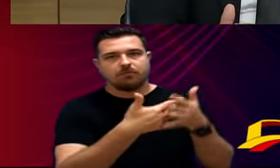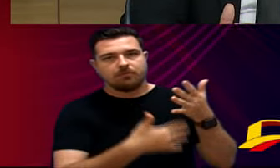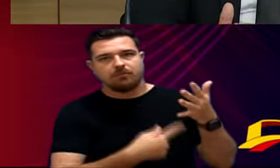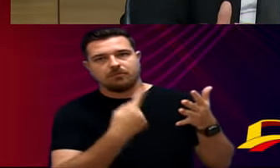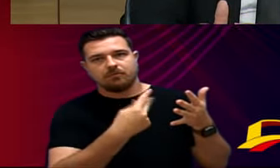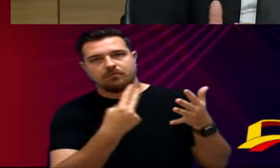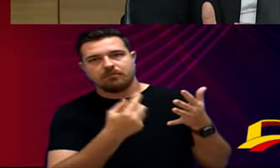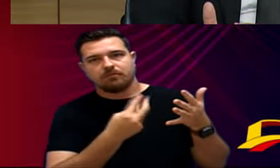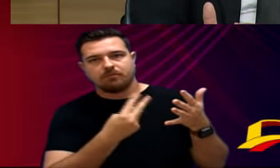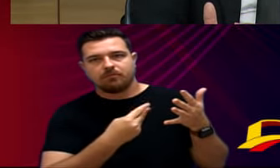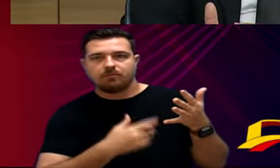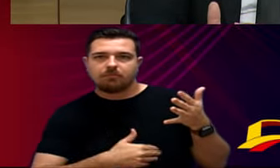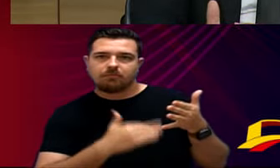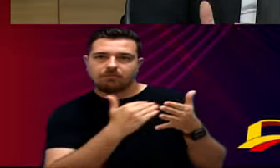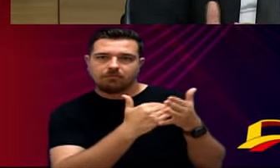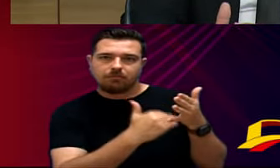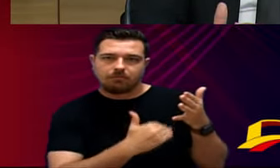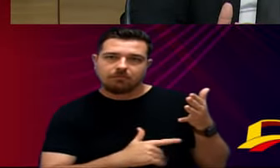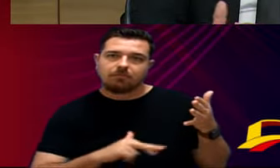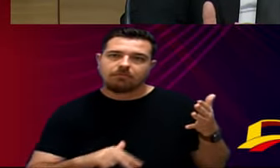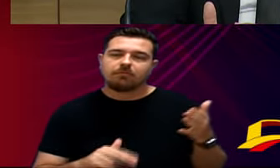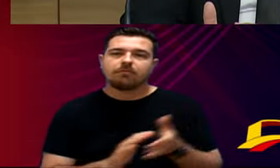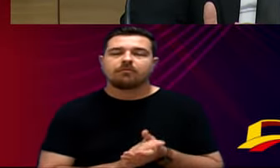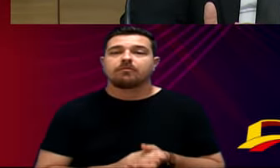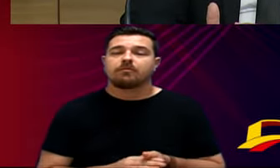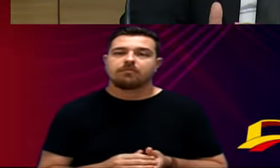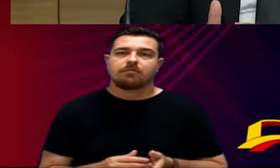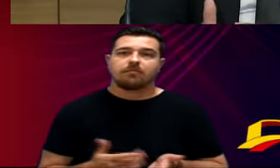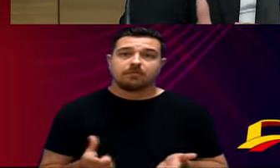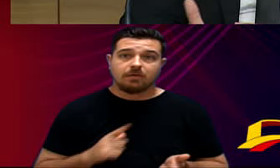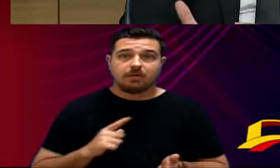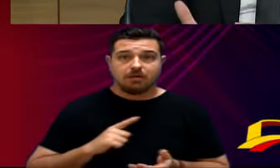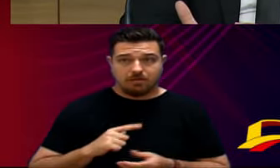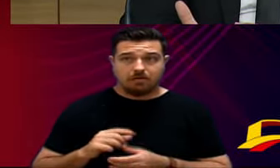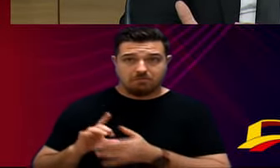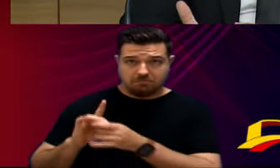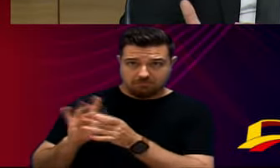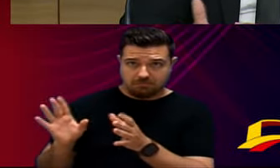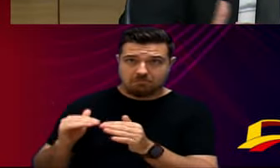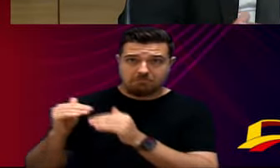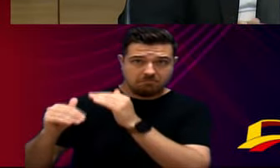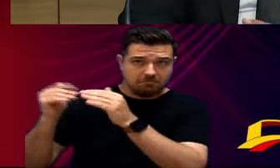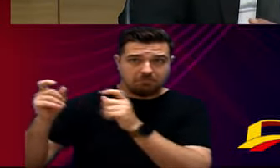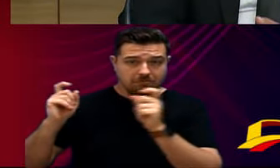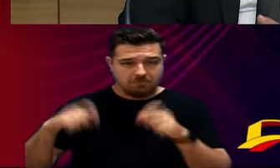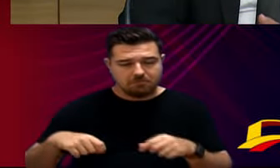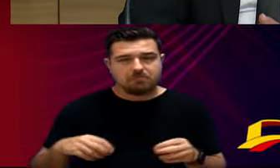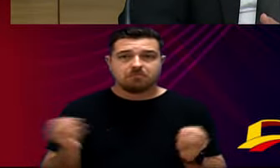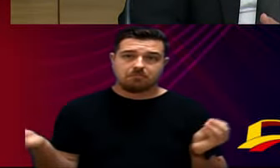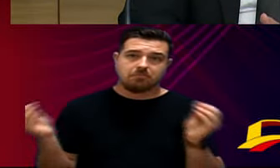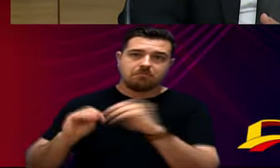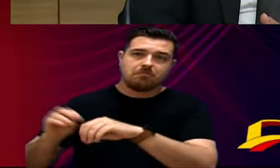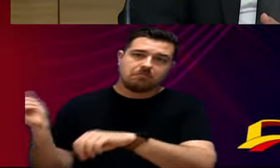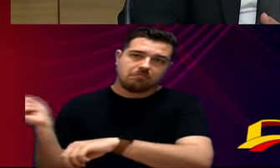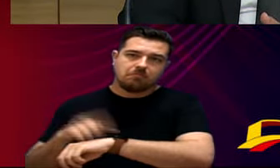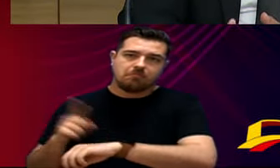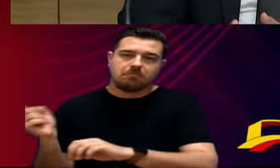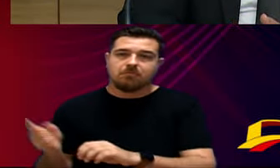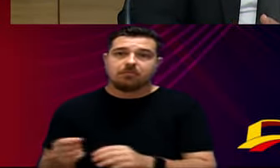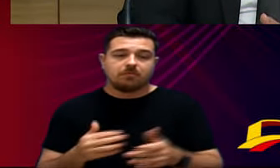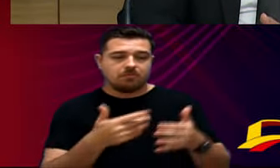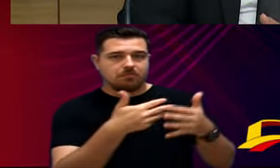a os Claros na nos cargos ali diretamente aqueles que ficaram eles podem ser reaproveitados